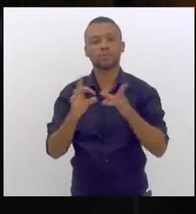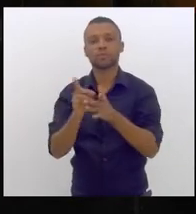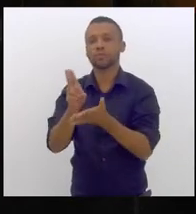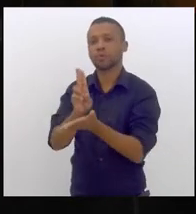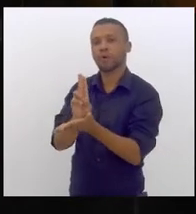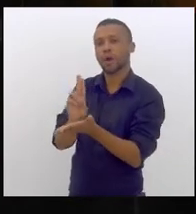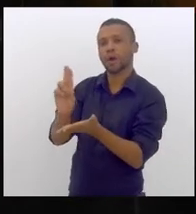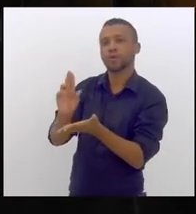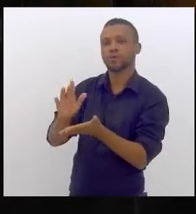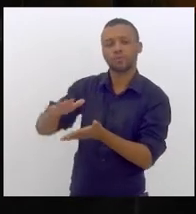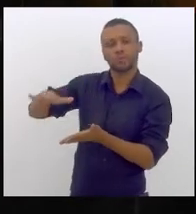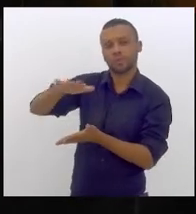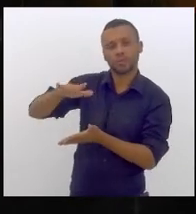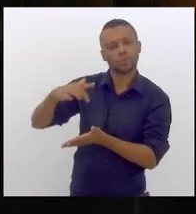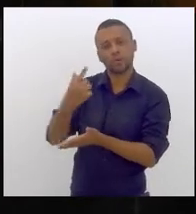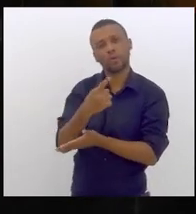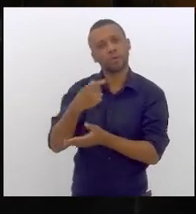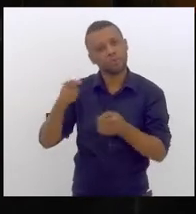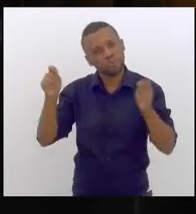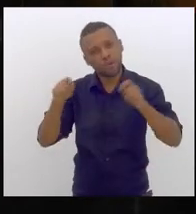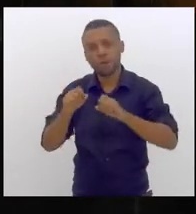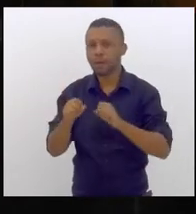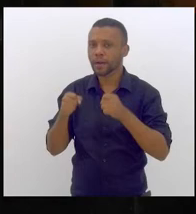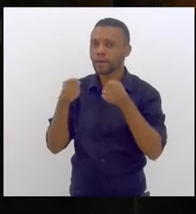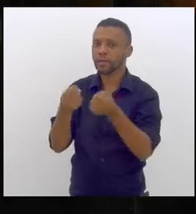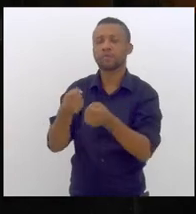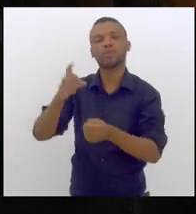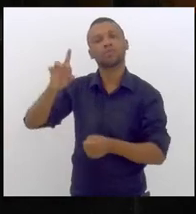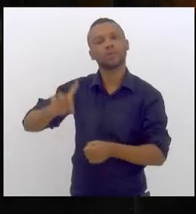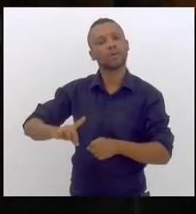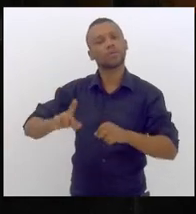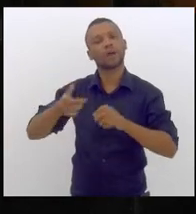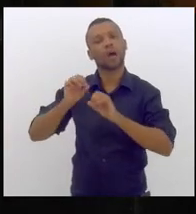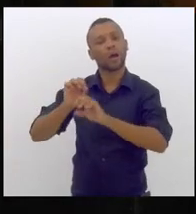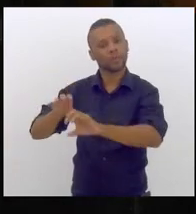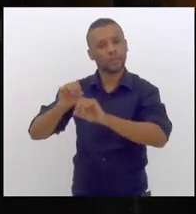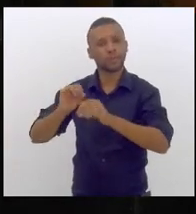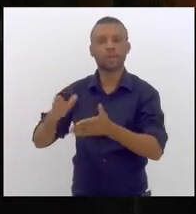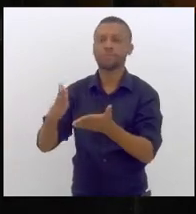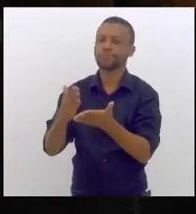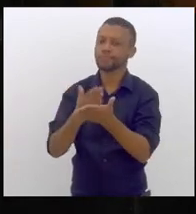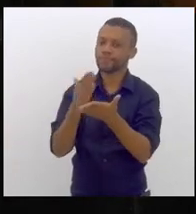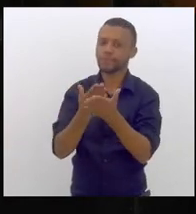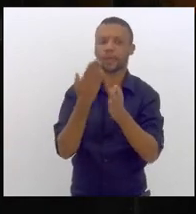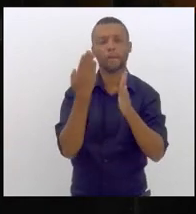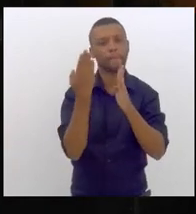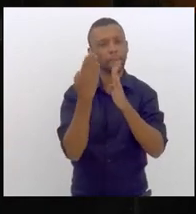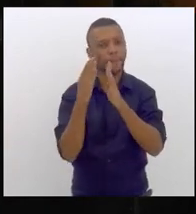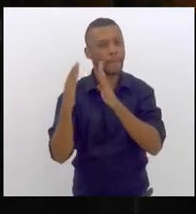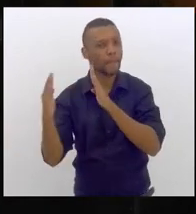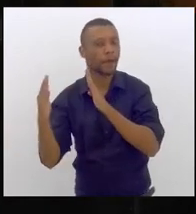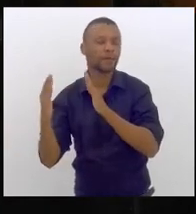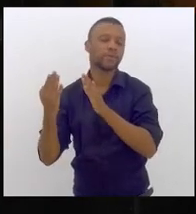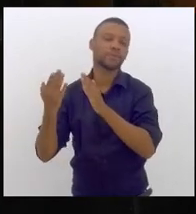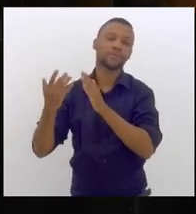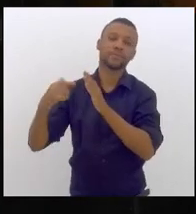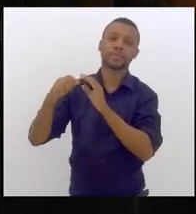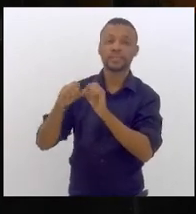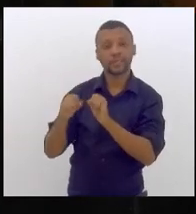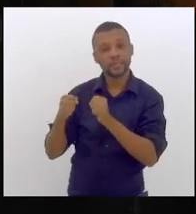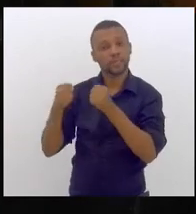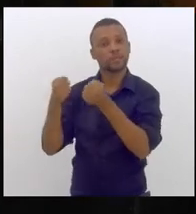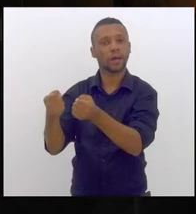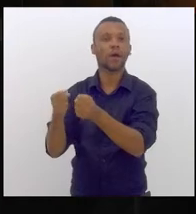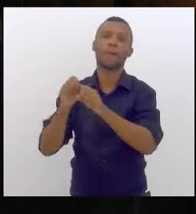a gente pode garantir, assim, o direito à educação, à biblioteca, às atividades culturais e assegurar uma educação que